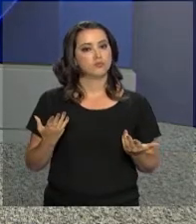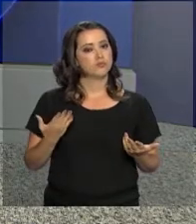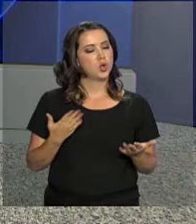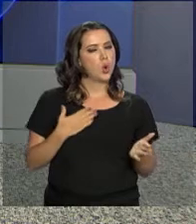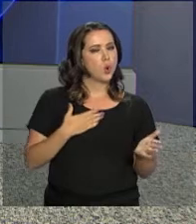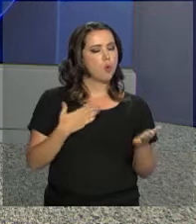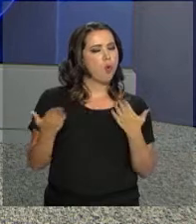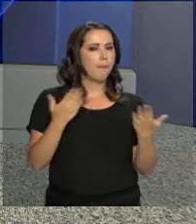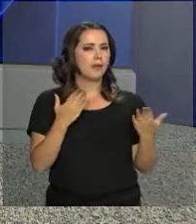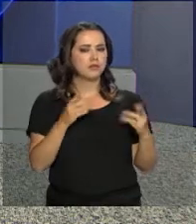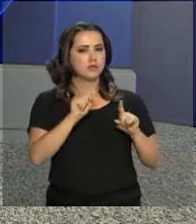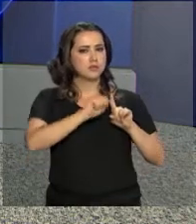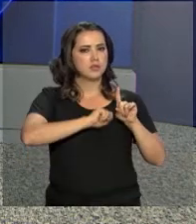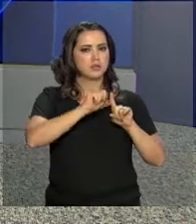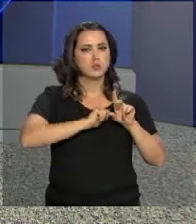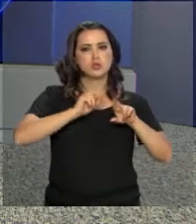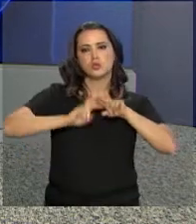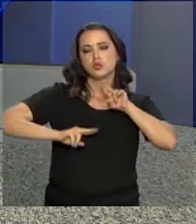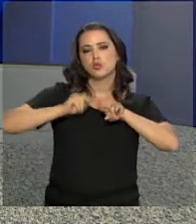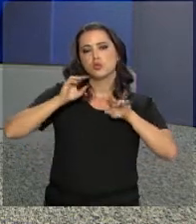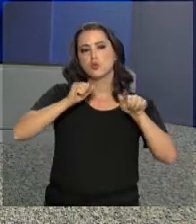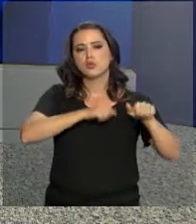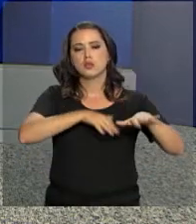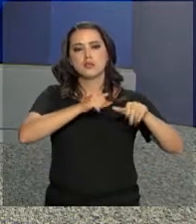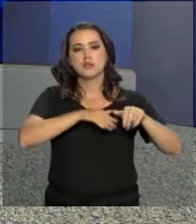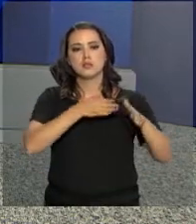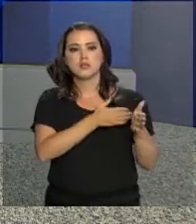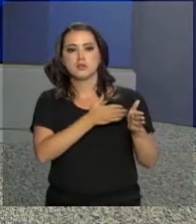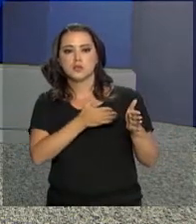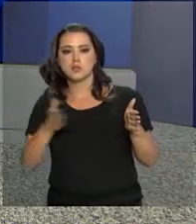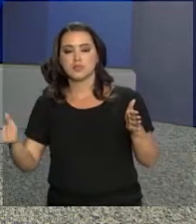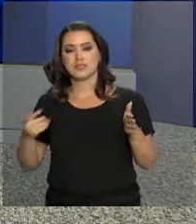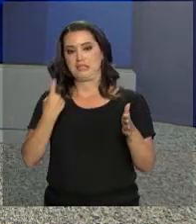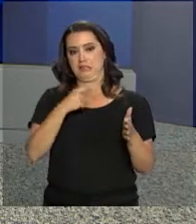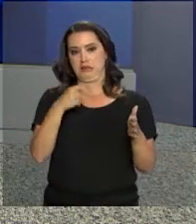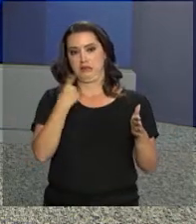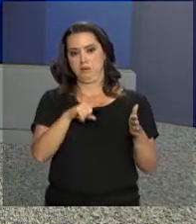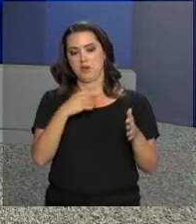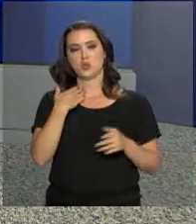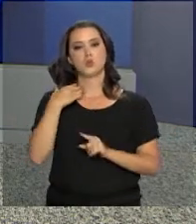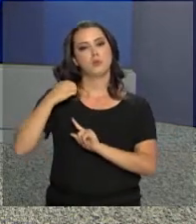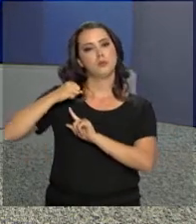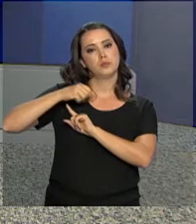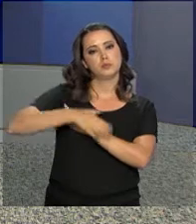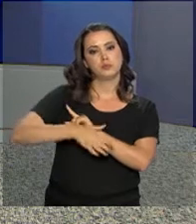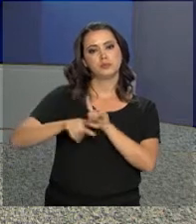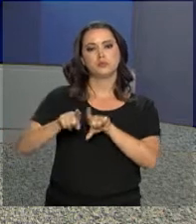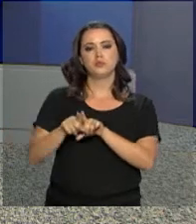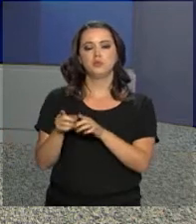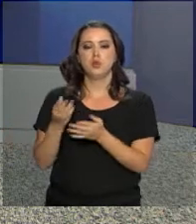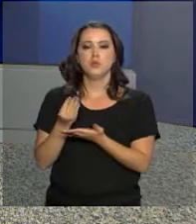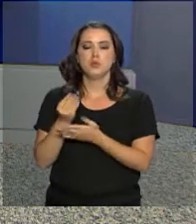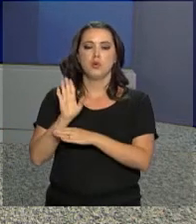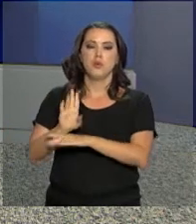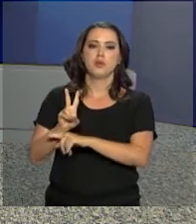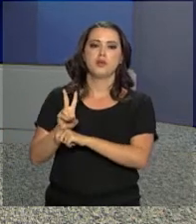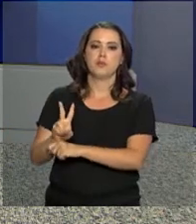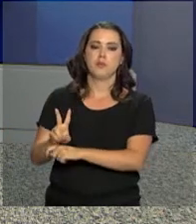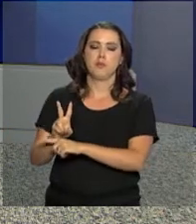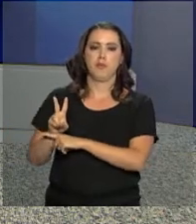Entre junho e setembro deste ano, a maior parte das reclamações recebidas pelo Banco Central sobre concessões de